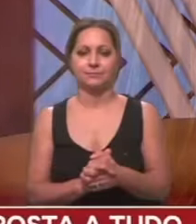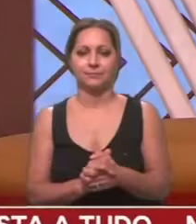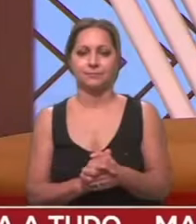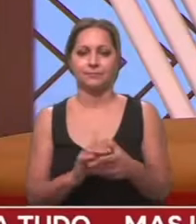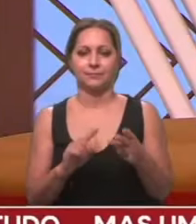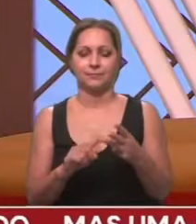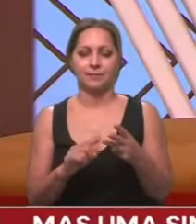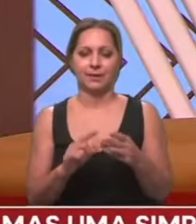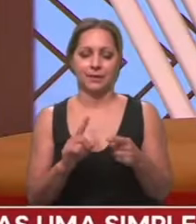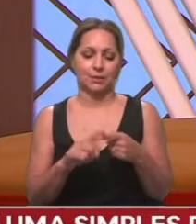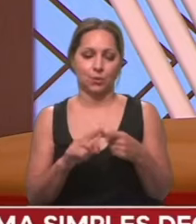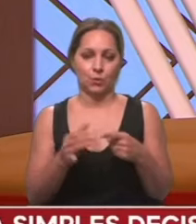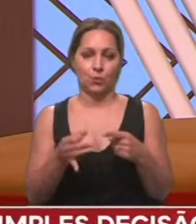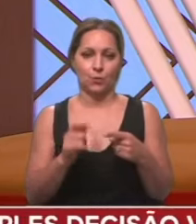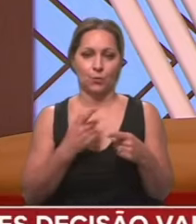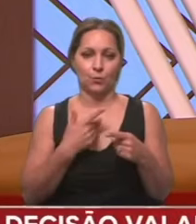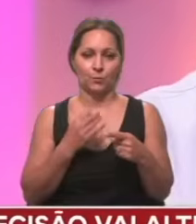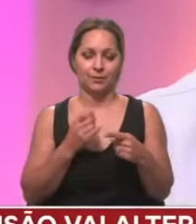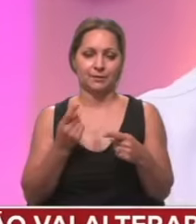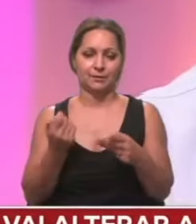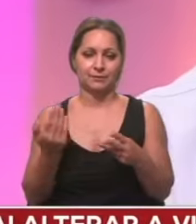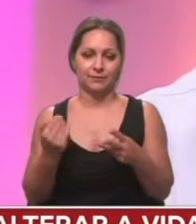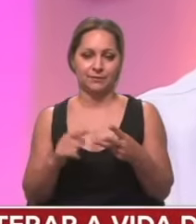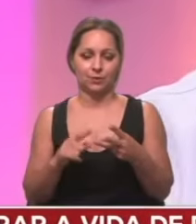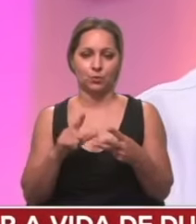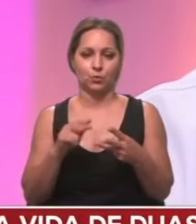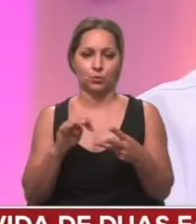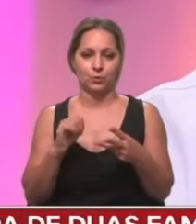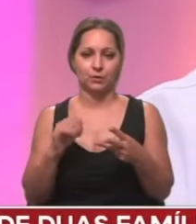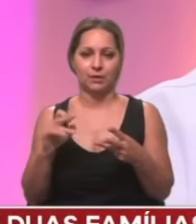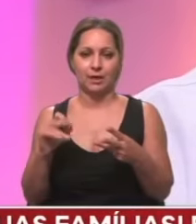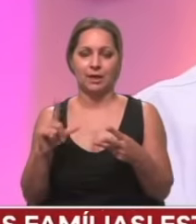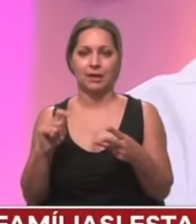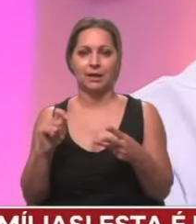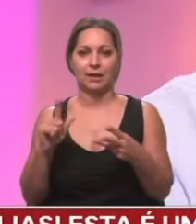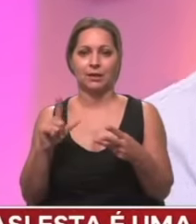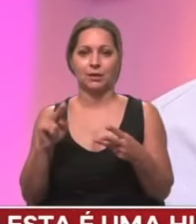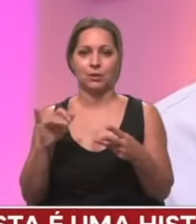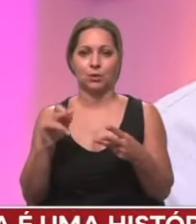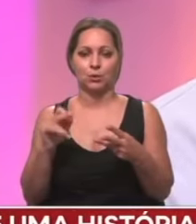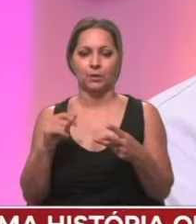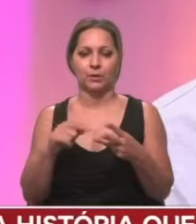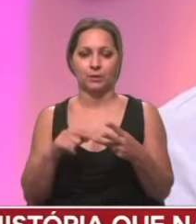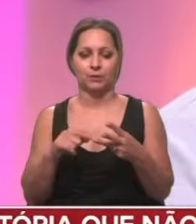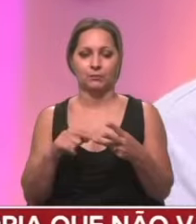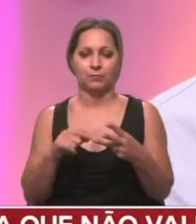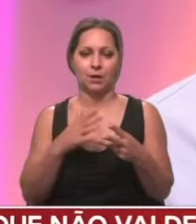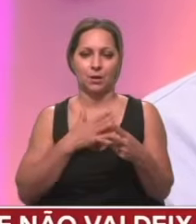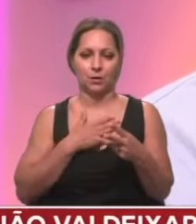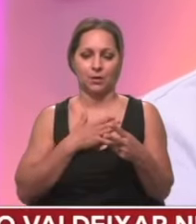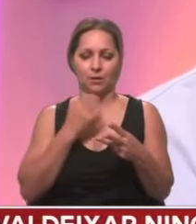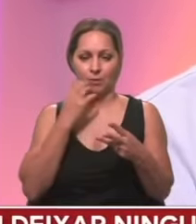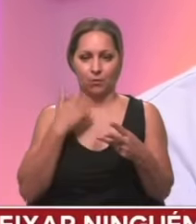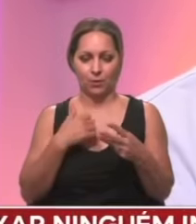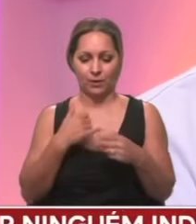O Pedro, e ultimamente o Luís Aleluia, que aliás tenho muita honra em substituir na